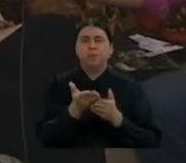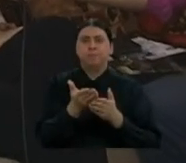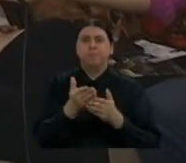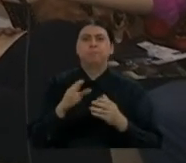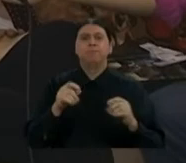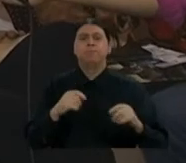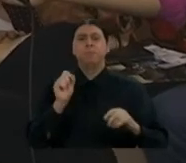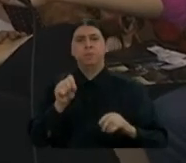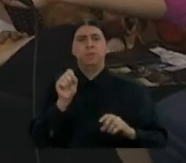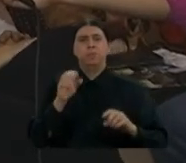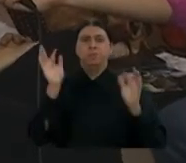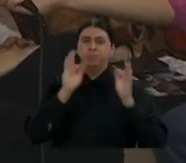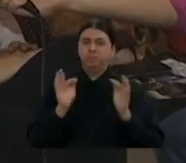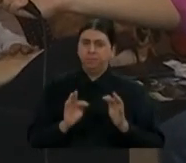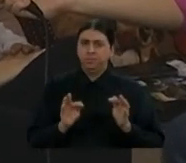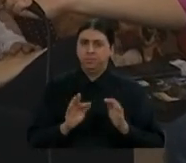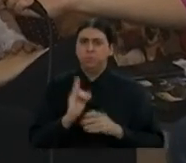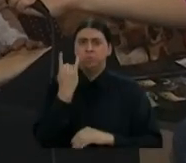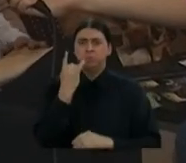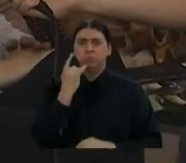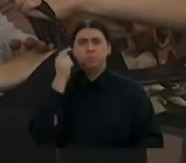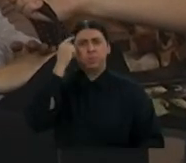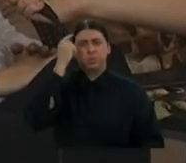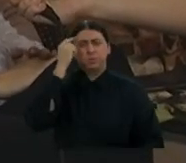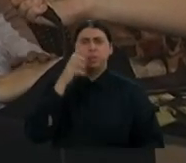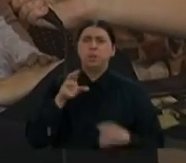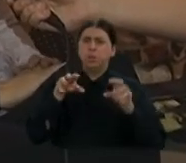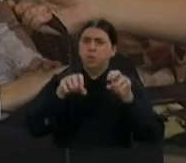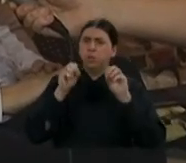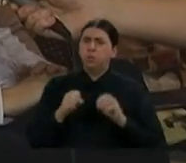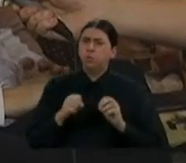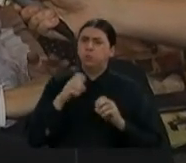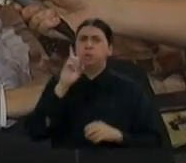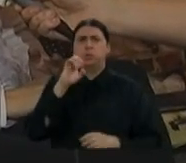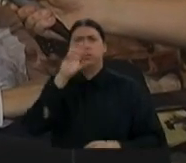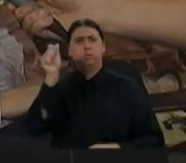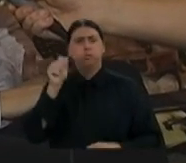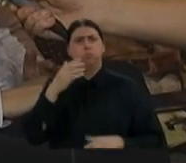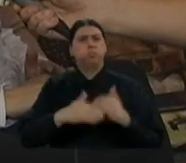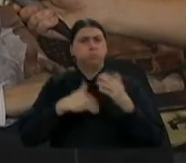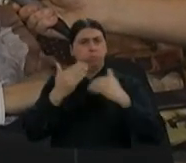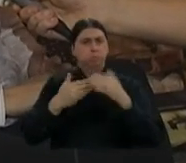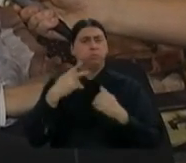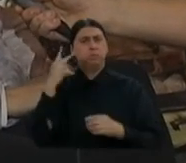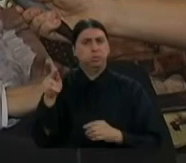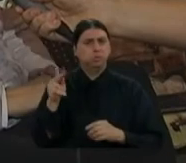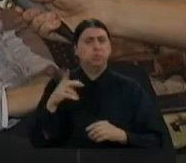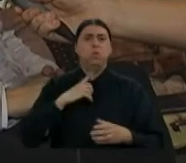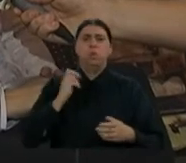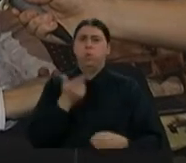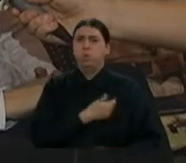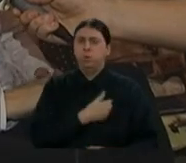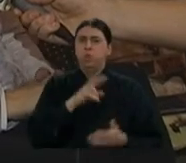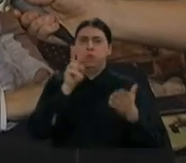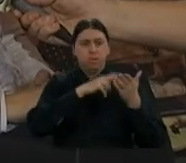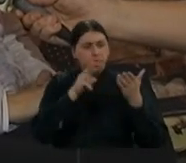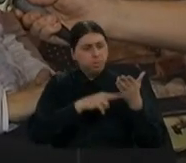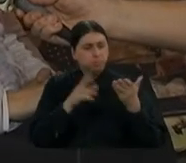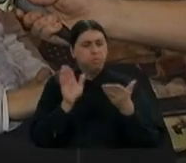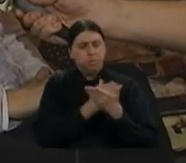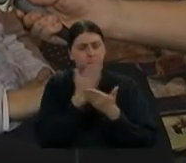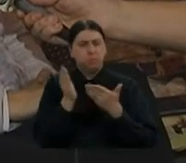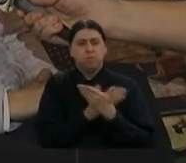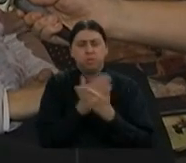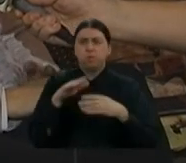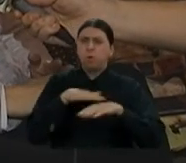espera pensada são se preparar para isso nós lemos compramos livros sobre a adoção